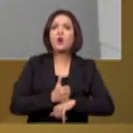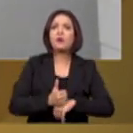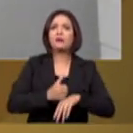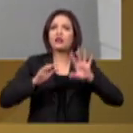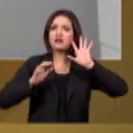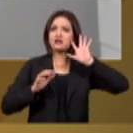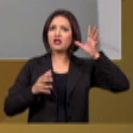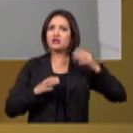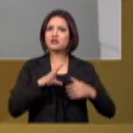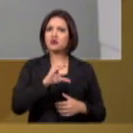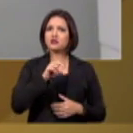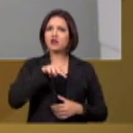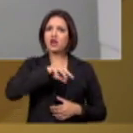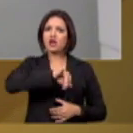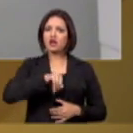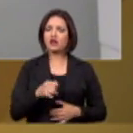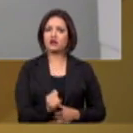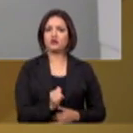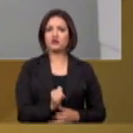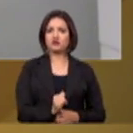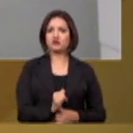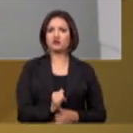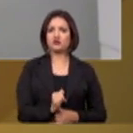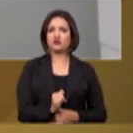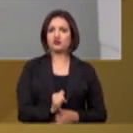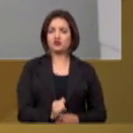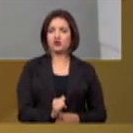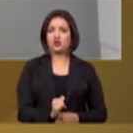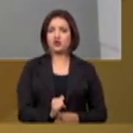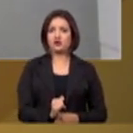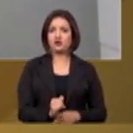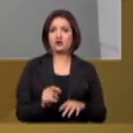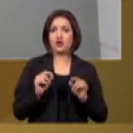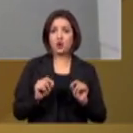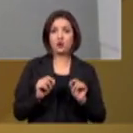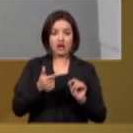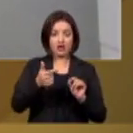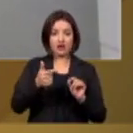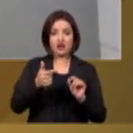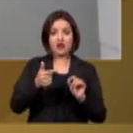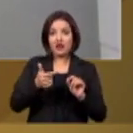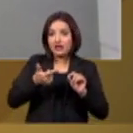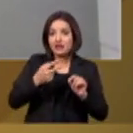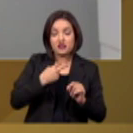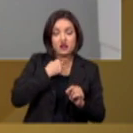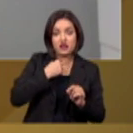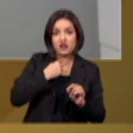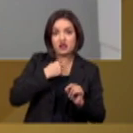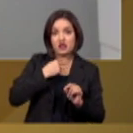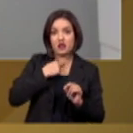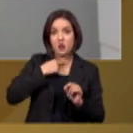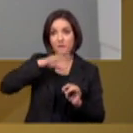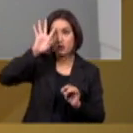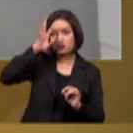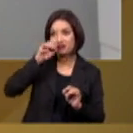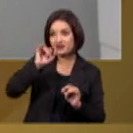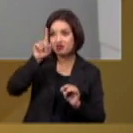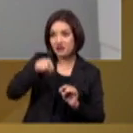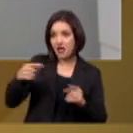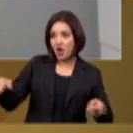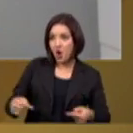disso tanto que o cara ia conseguir competência para apreciar personalidade a compatível